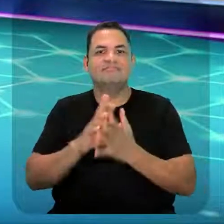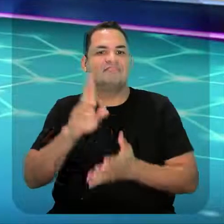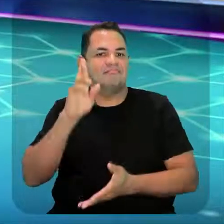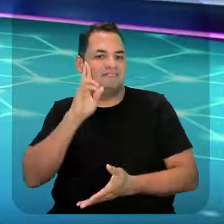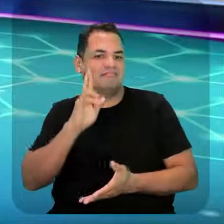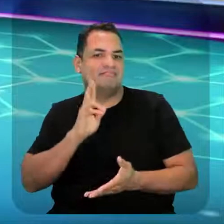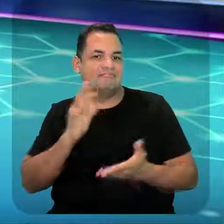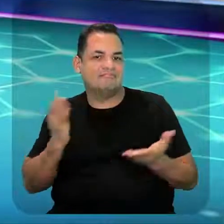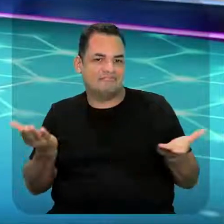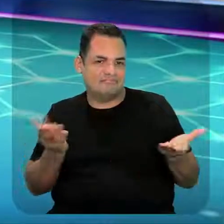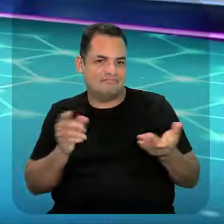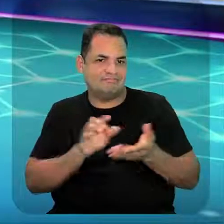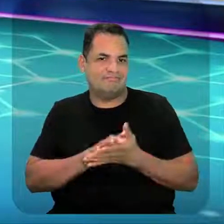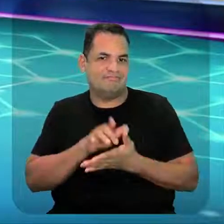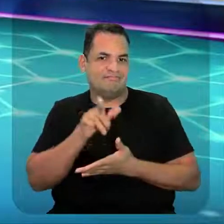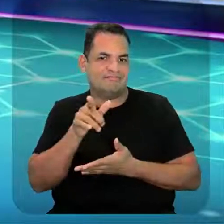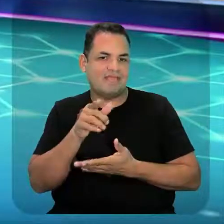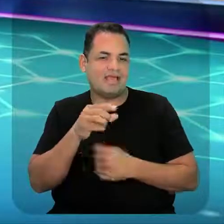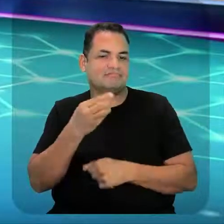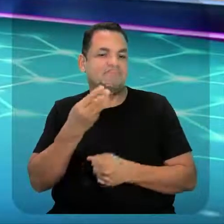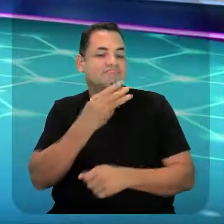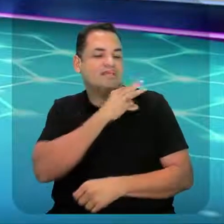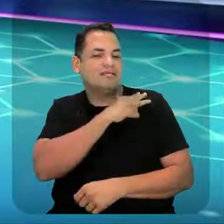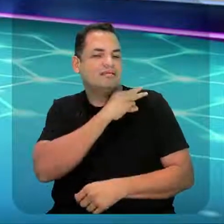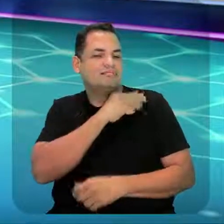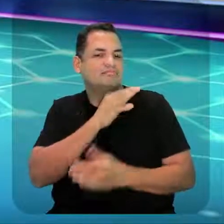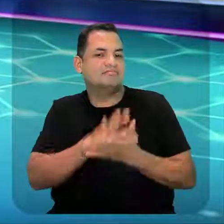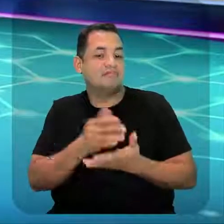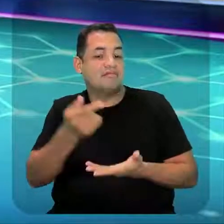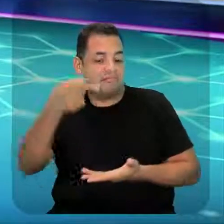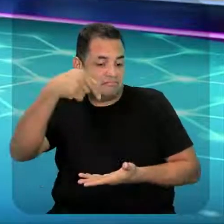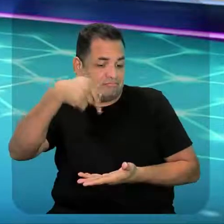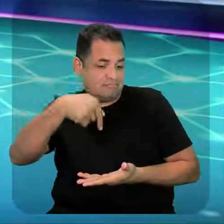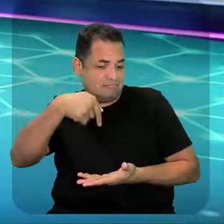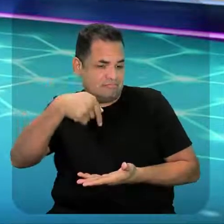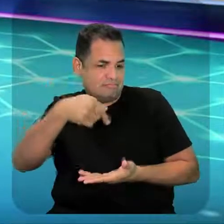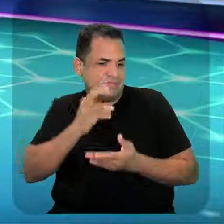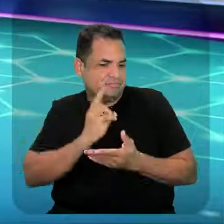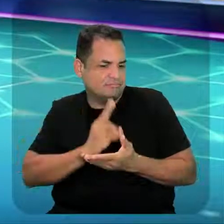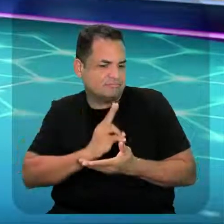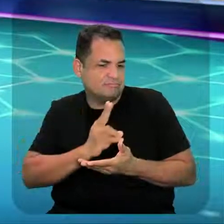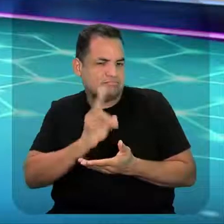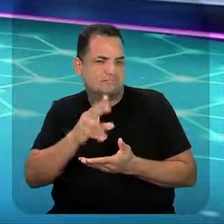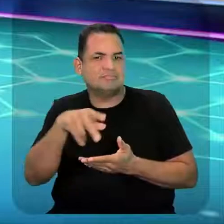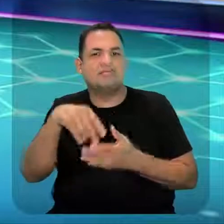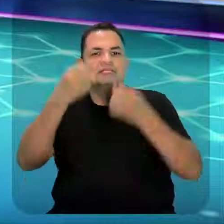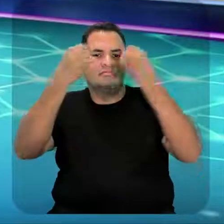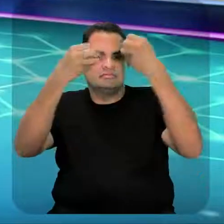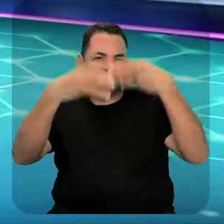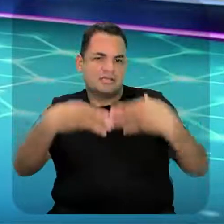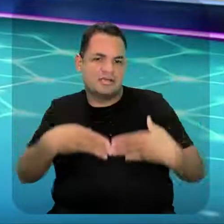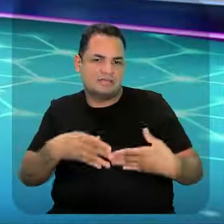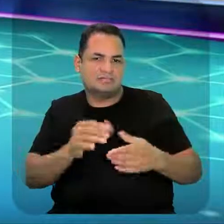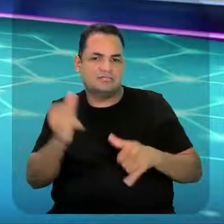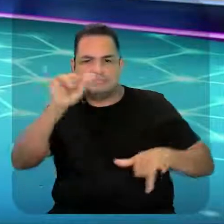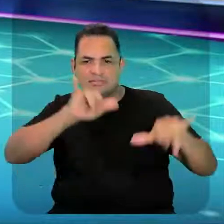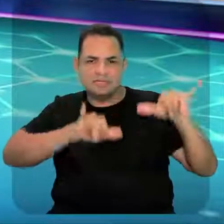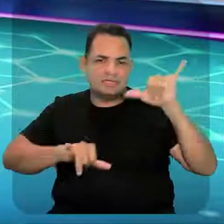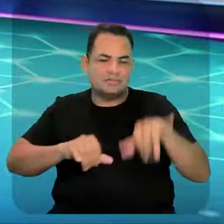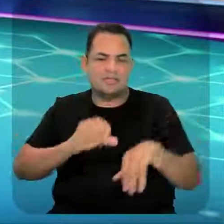de Rondônia, lá do nosso terceiro ano, estamos aqui para continuar falando sobre a